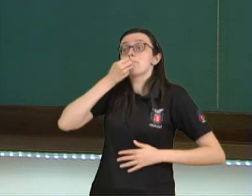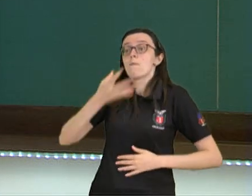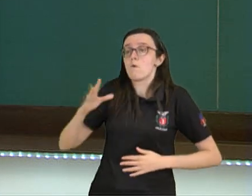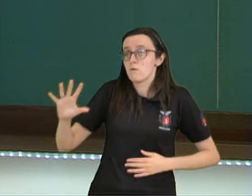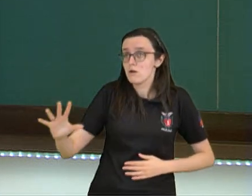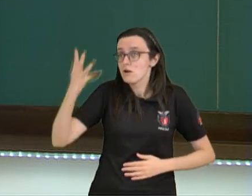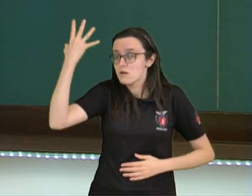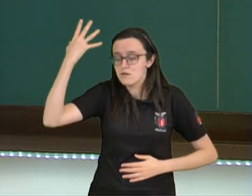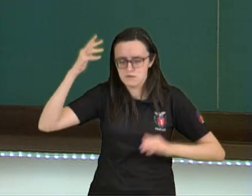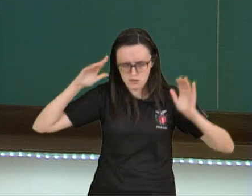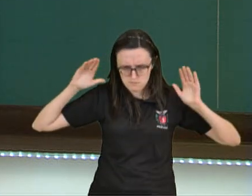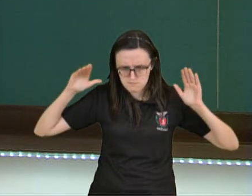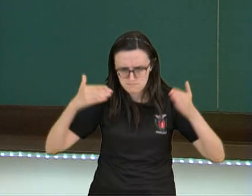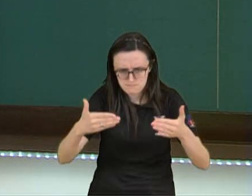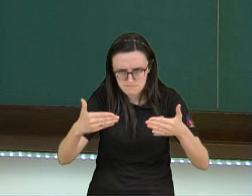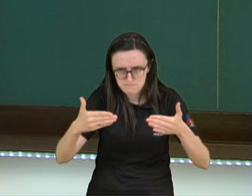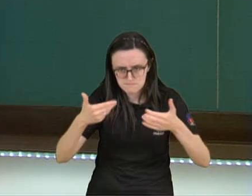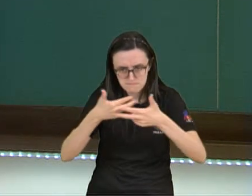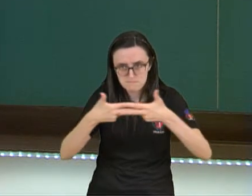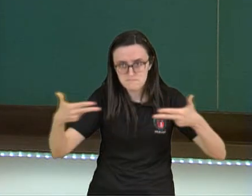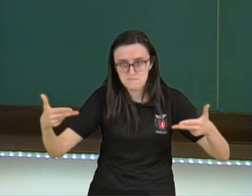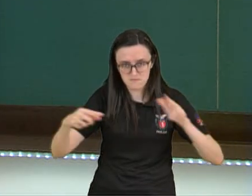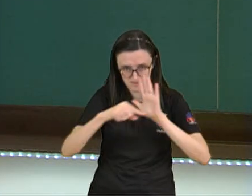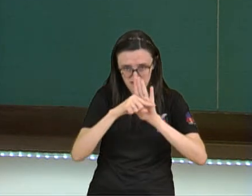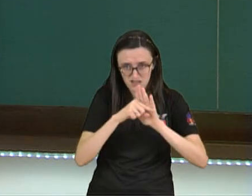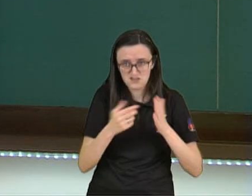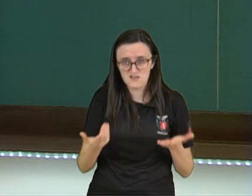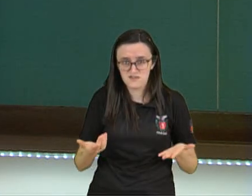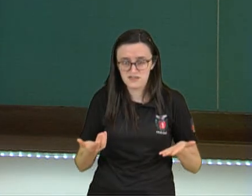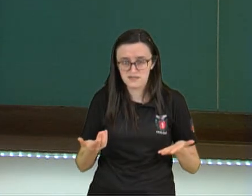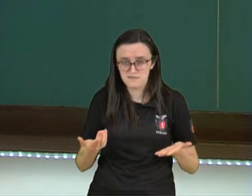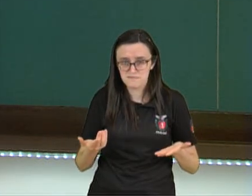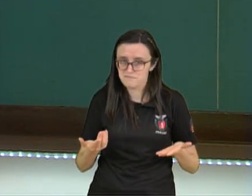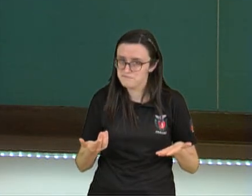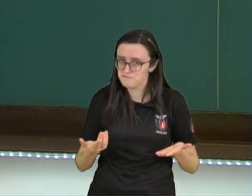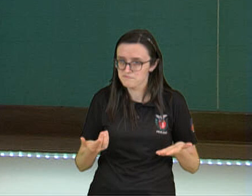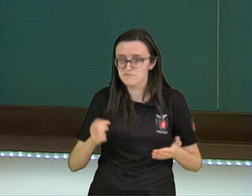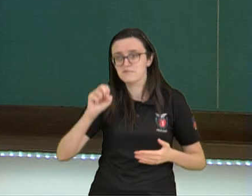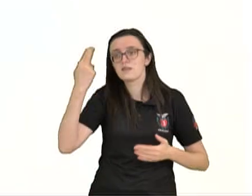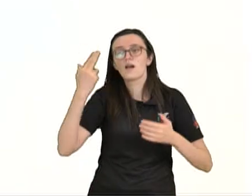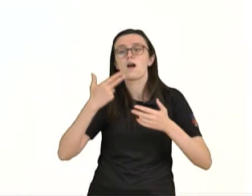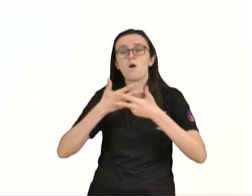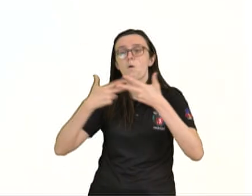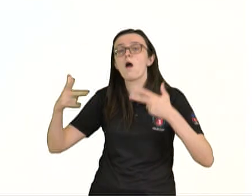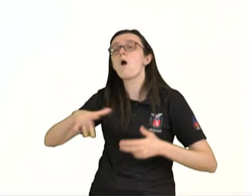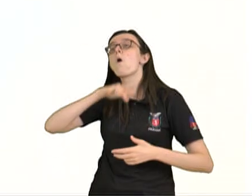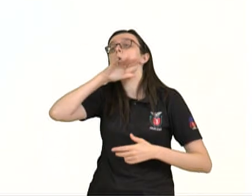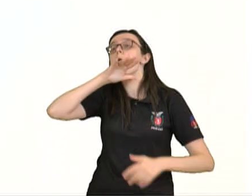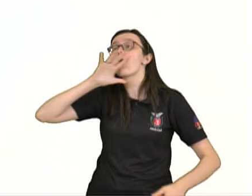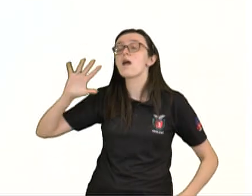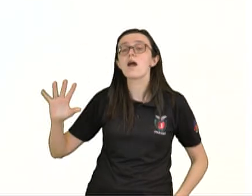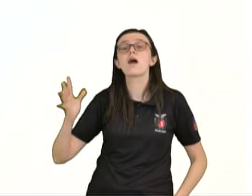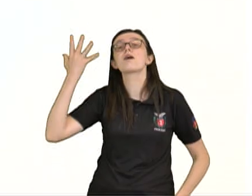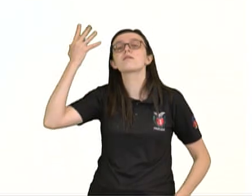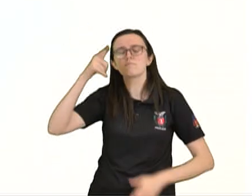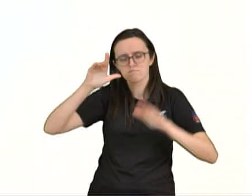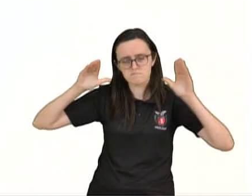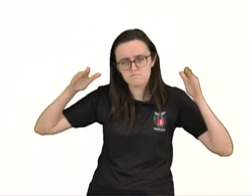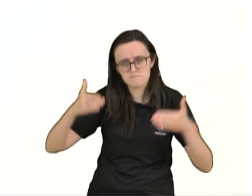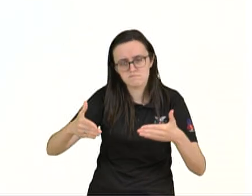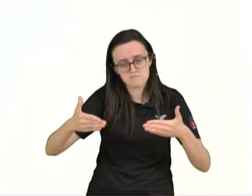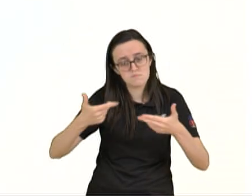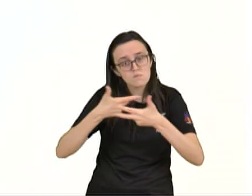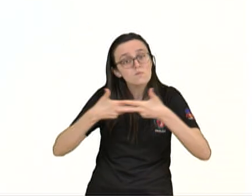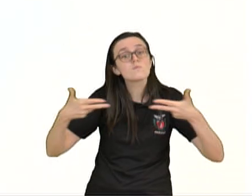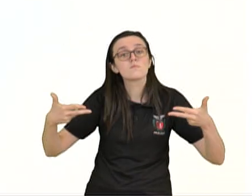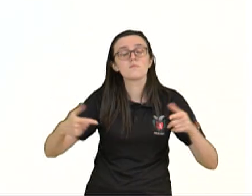acontecer, concentre-se nas lições negativas. Ou quando algo de ruim acontecer, concentre-se nas